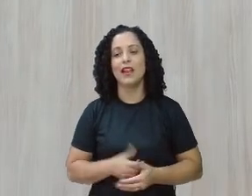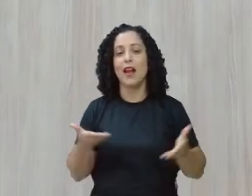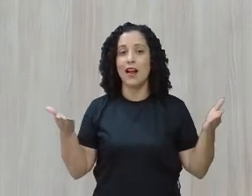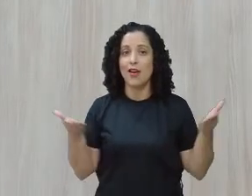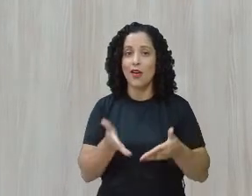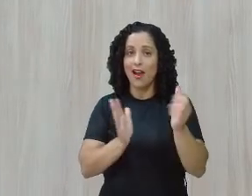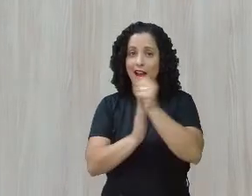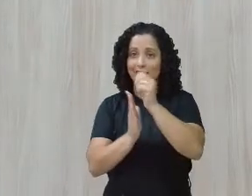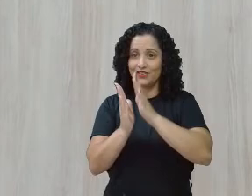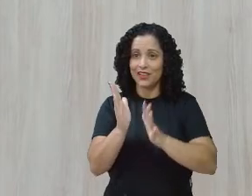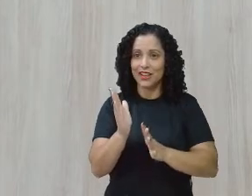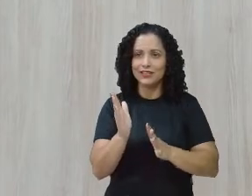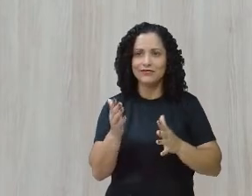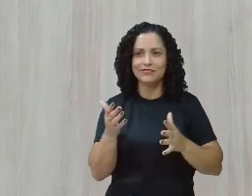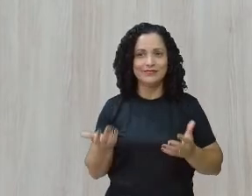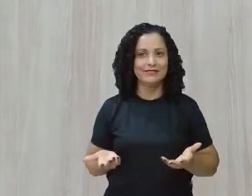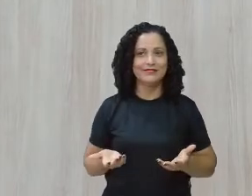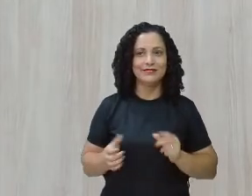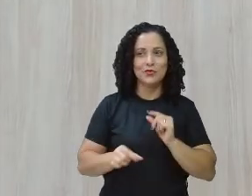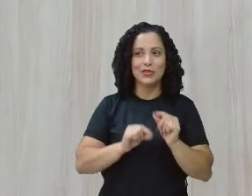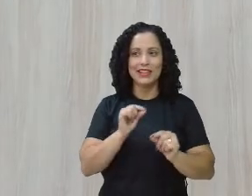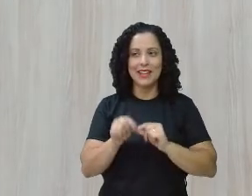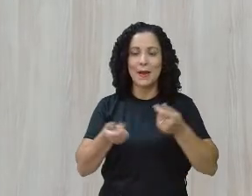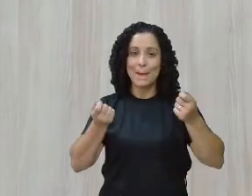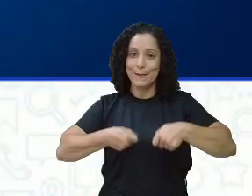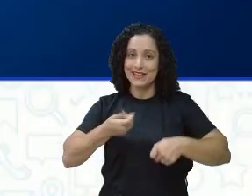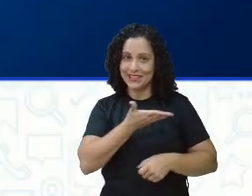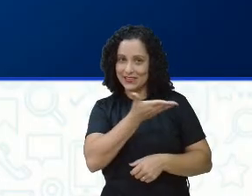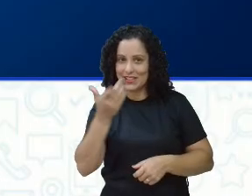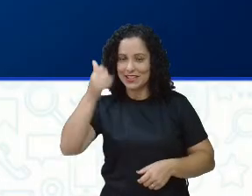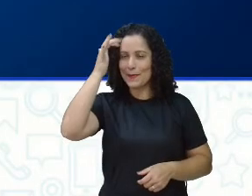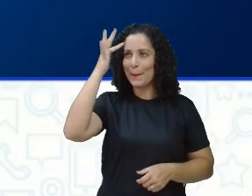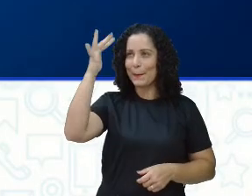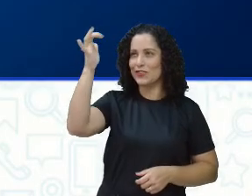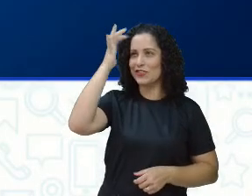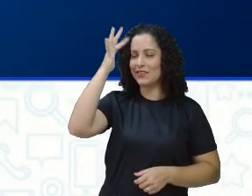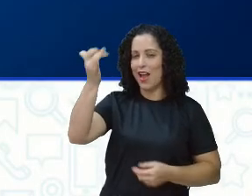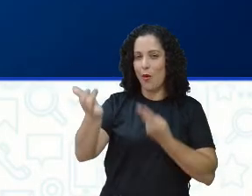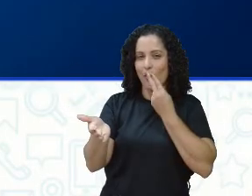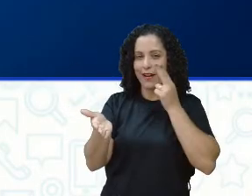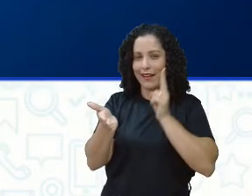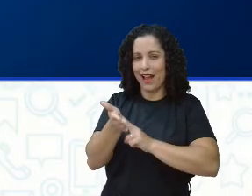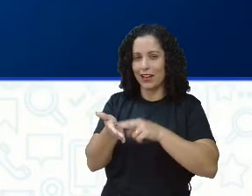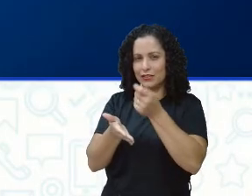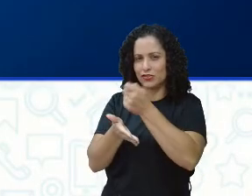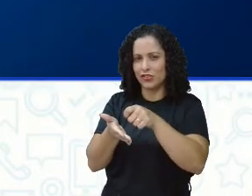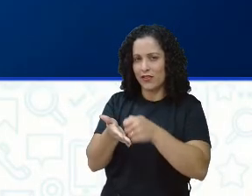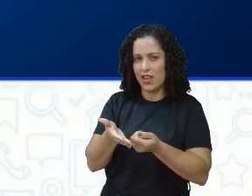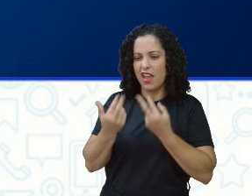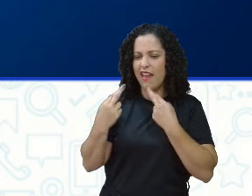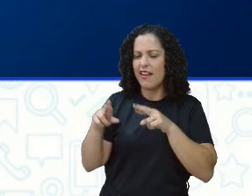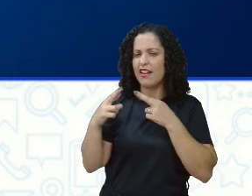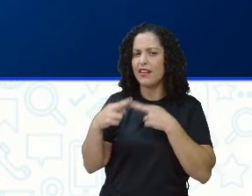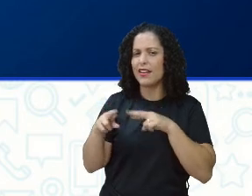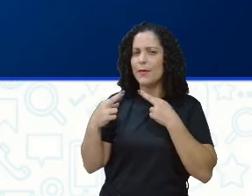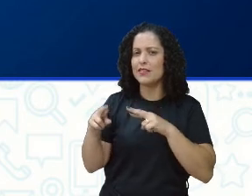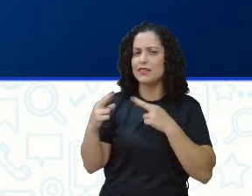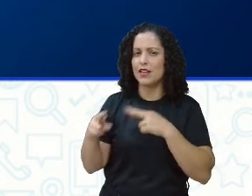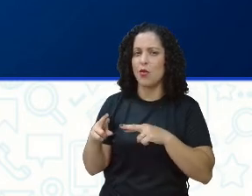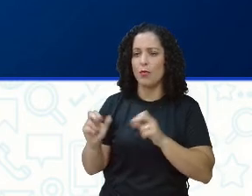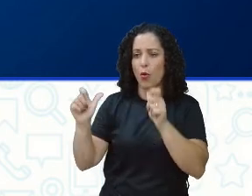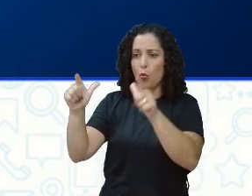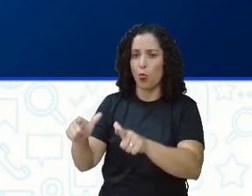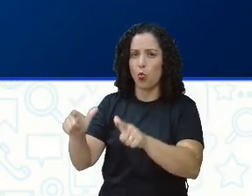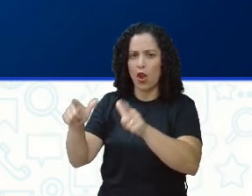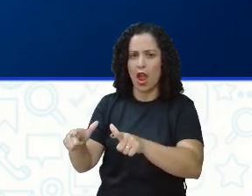atividade... Oi? Eu preciso que vocês imaginem que você precisa escrever uma carta de reclamação para um